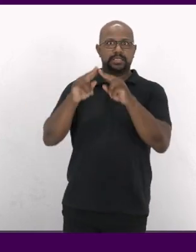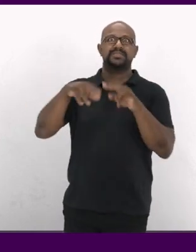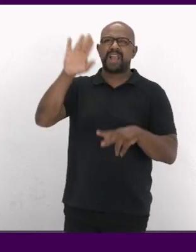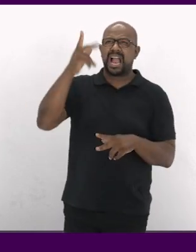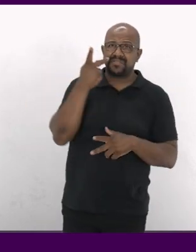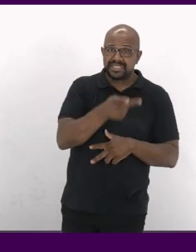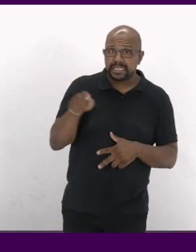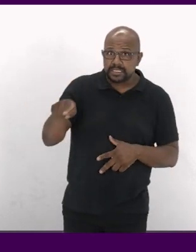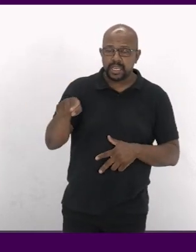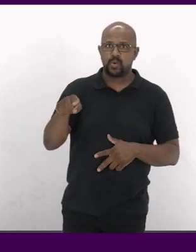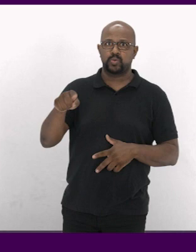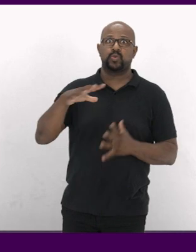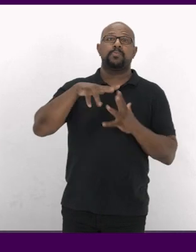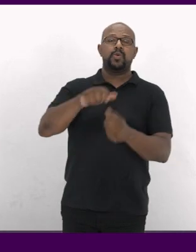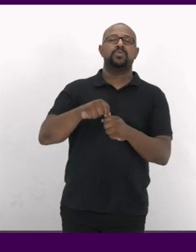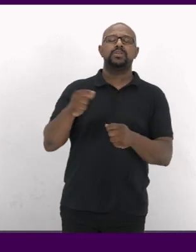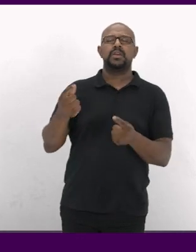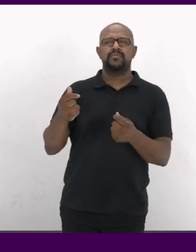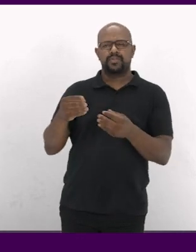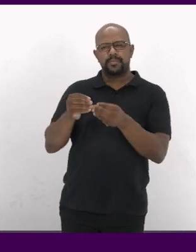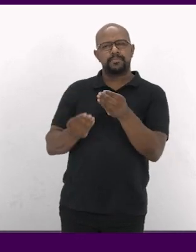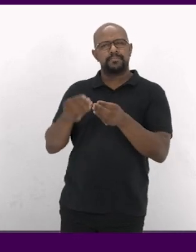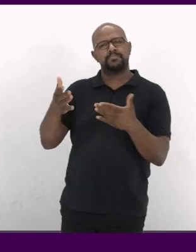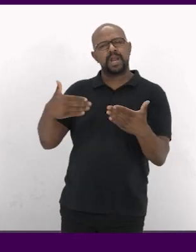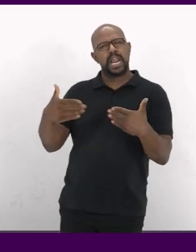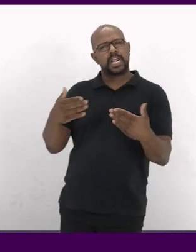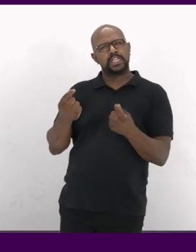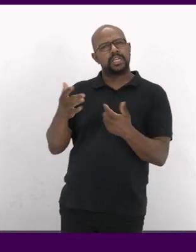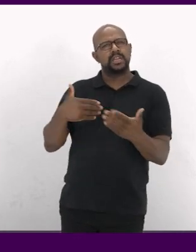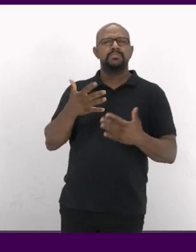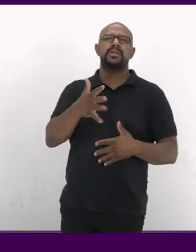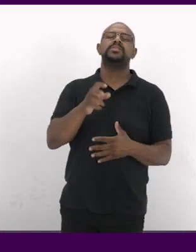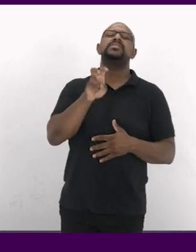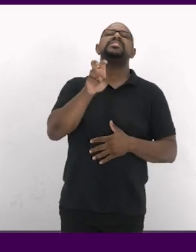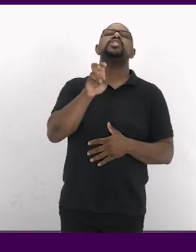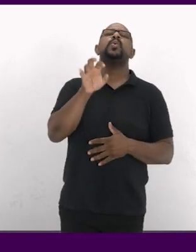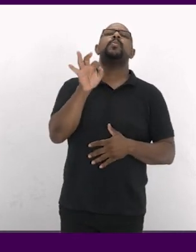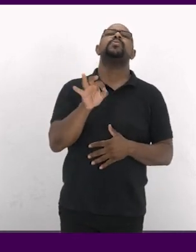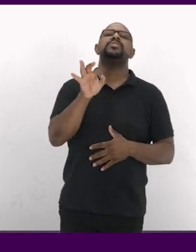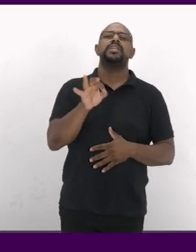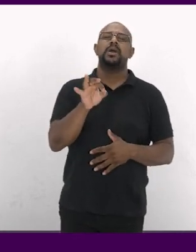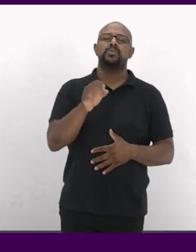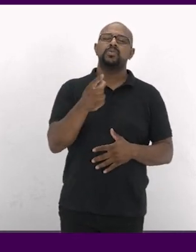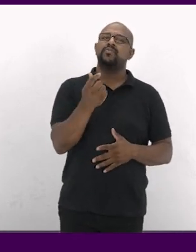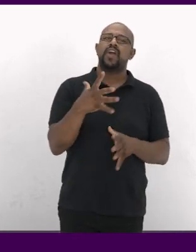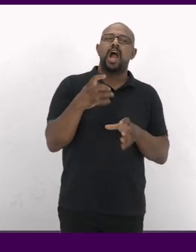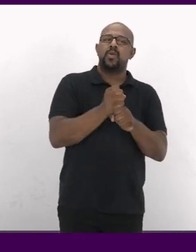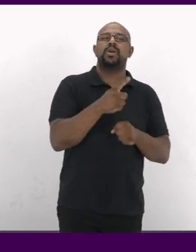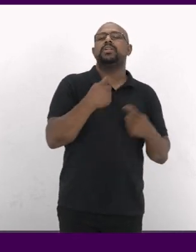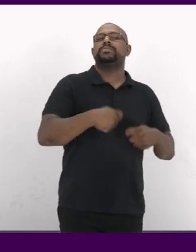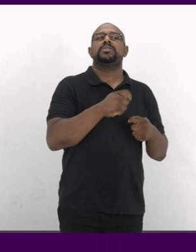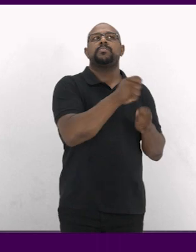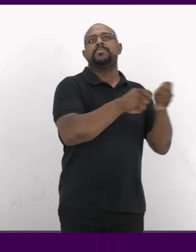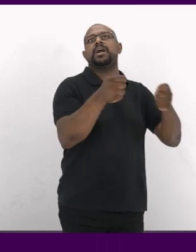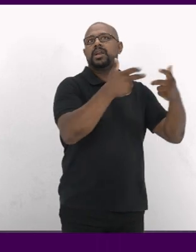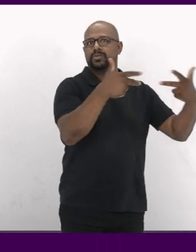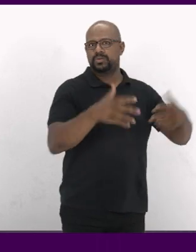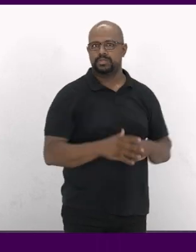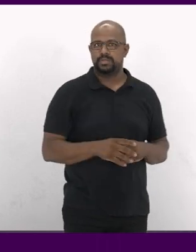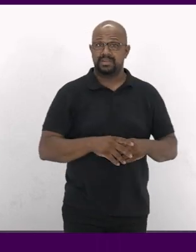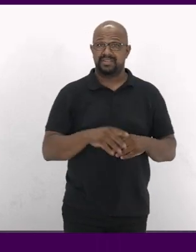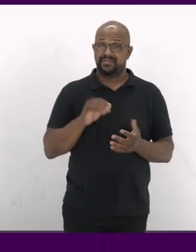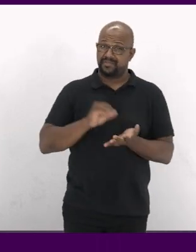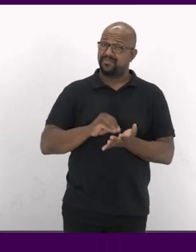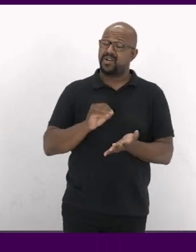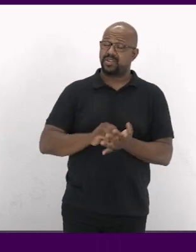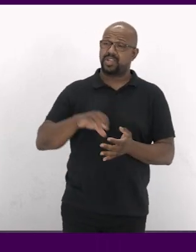visitação do planeta, a arrecadação da bilheteria corresponde a aproximadamente 5% das receitas. Então,